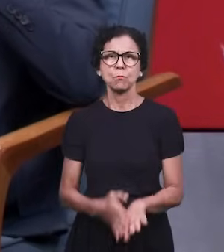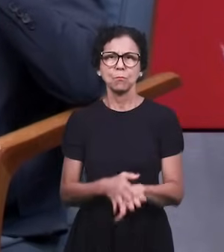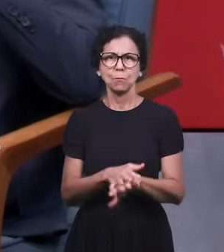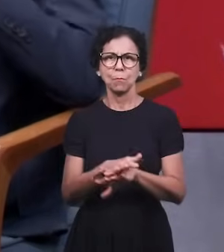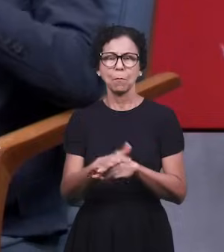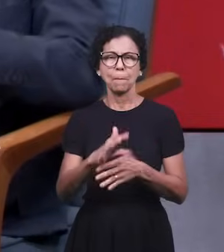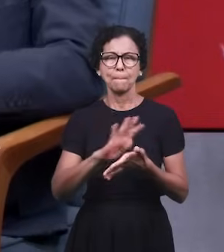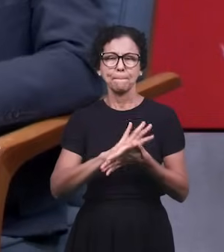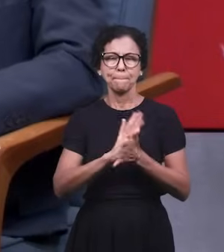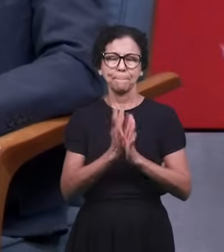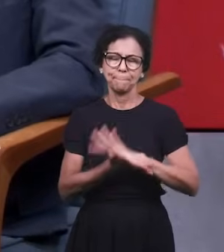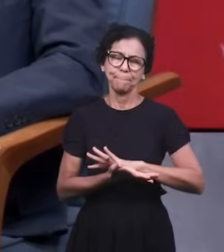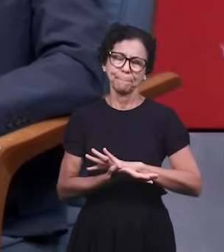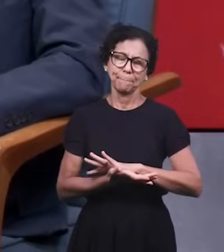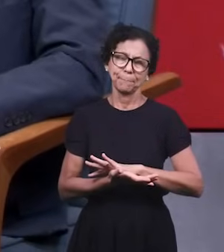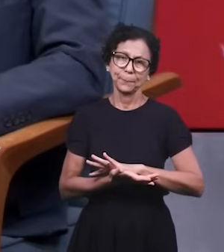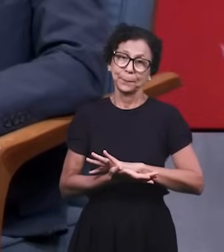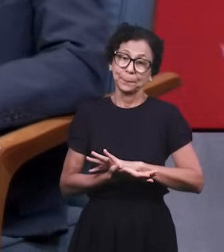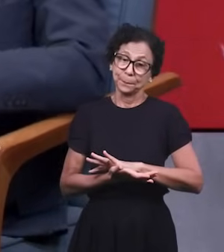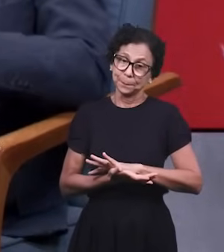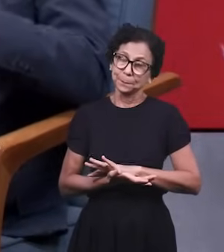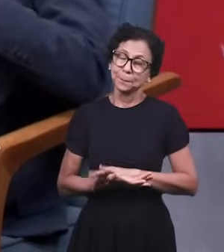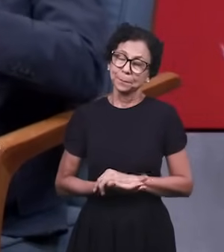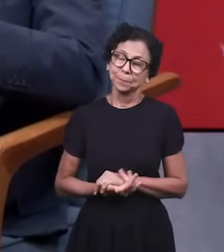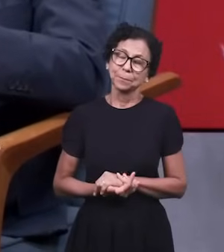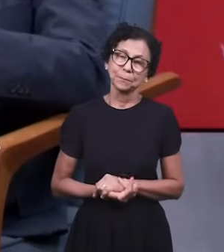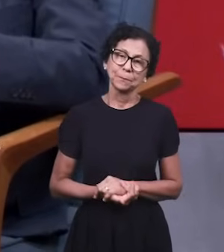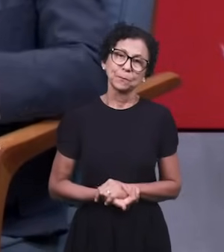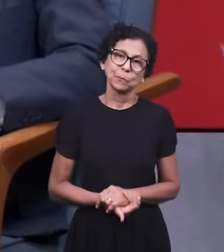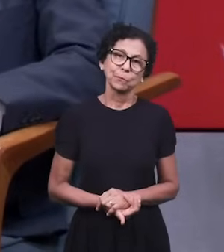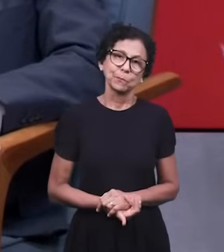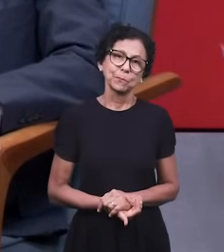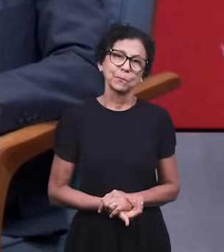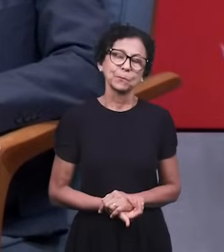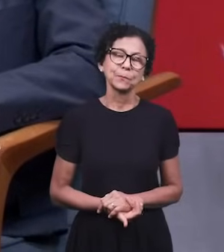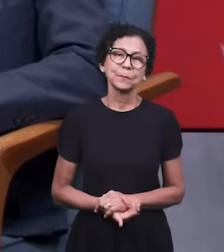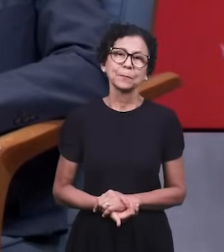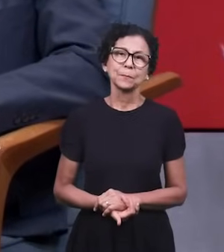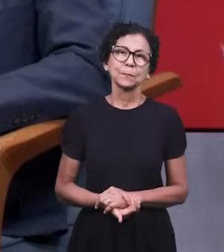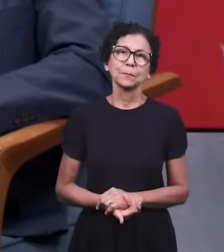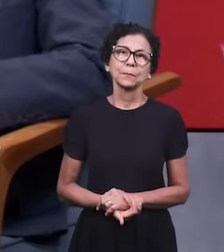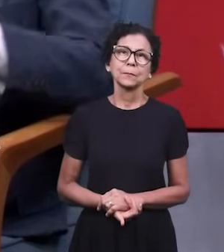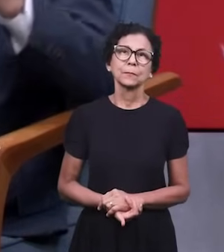É um momento onde a nossa vitória